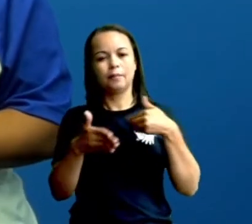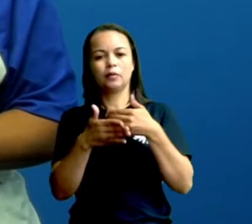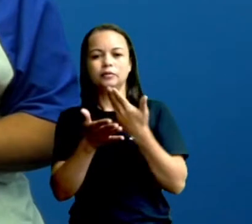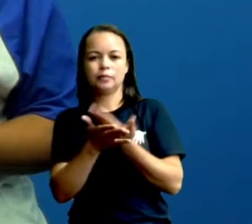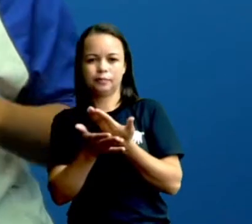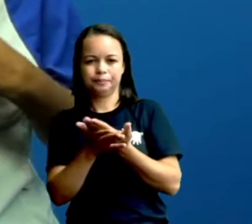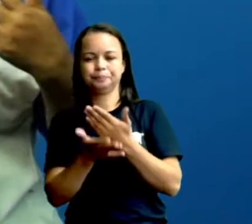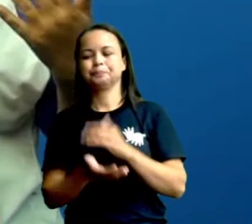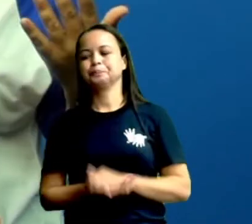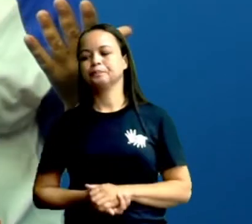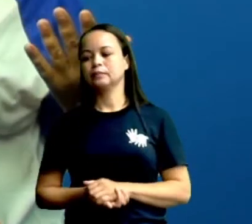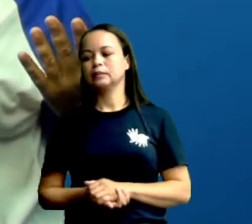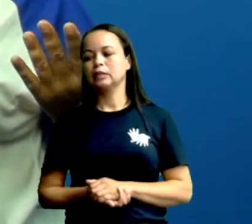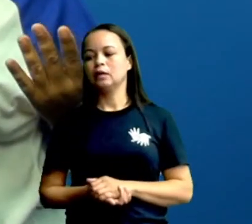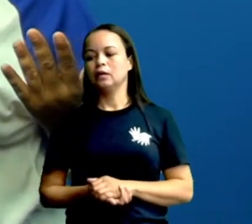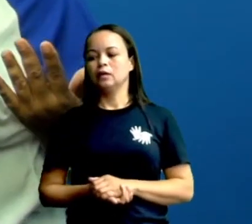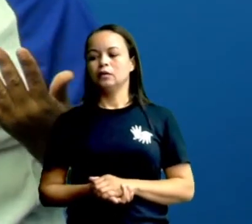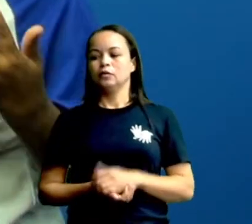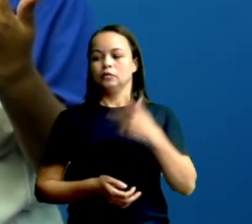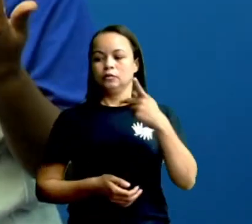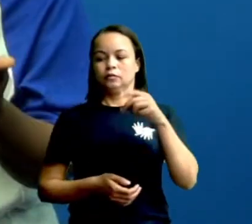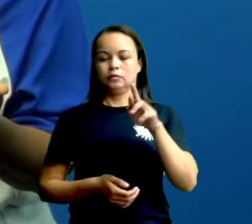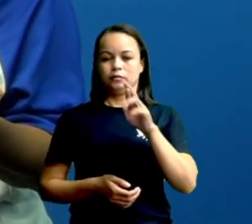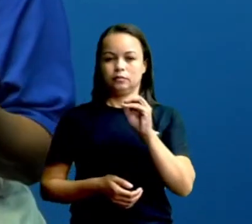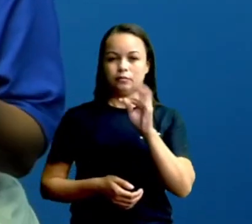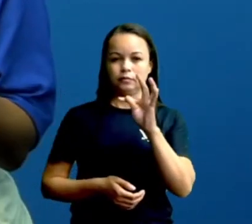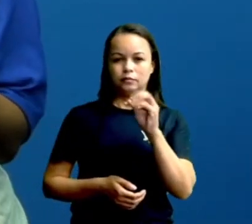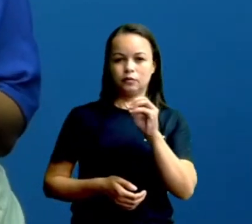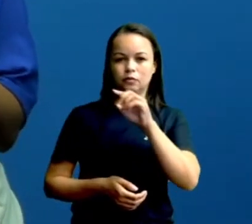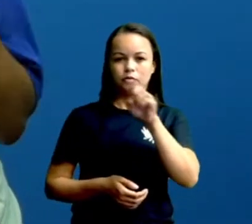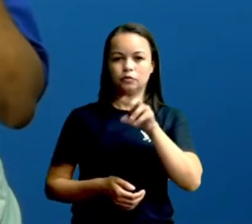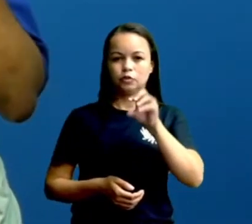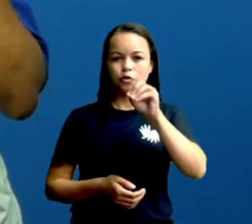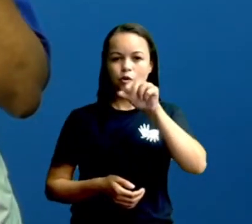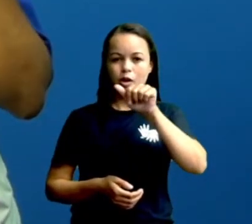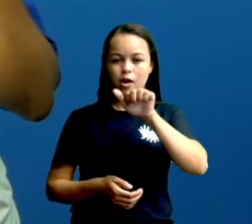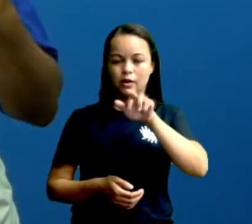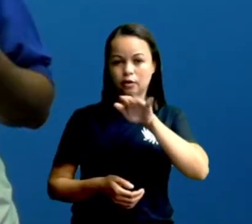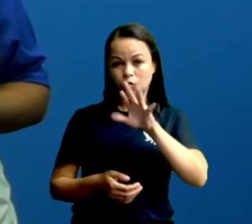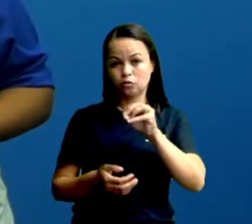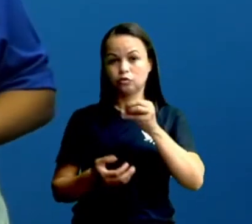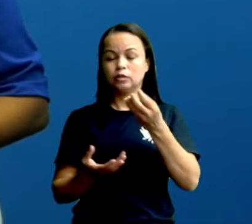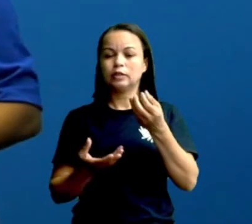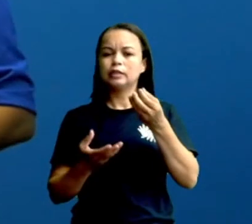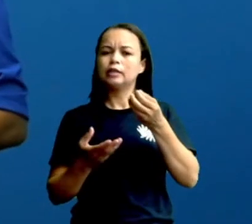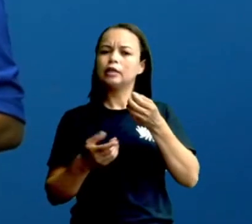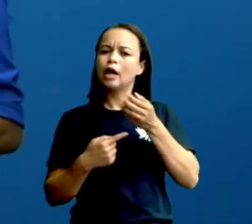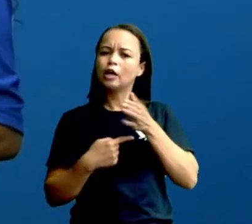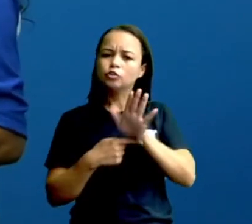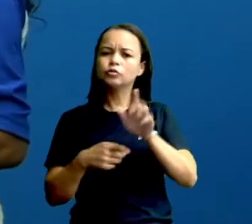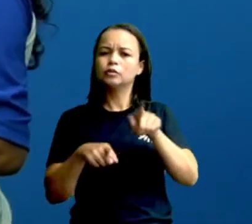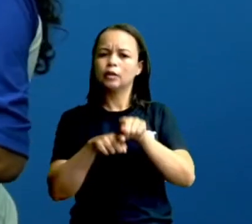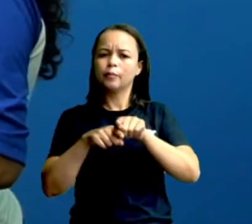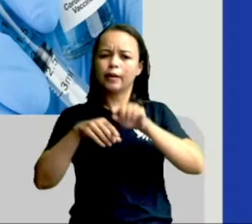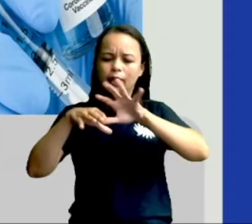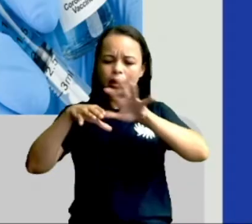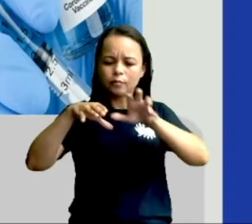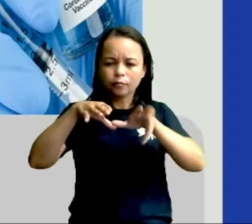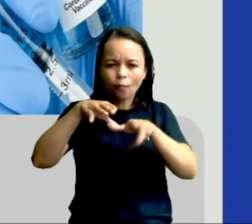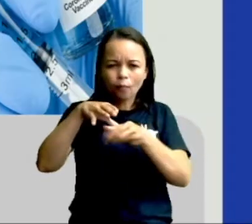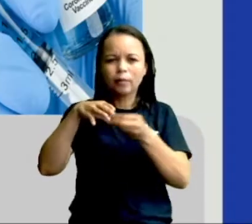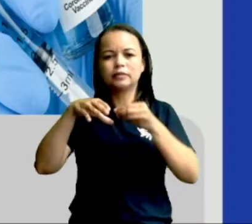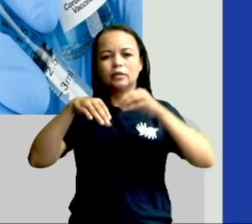aula. E os protozoários também, que ajudam, por exemplo, na limpeza dos esgotos, tá certo? Vamos ver